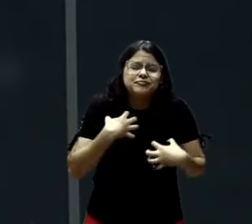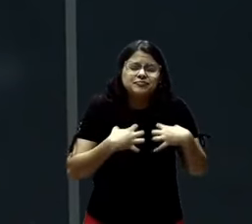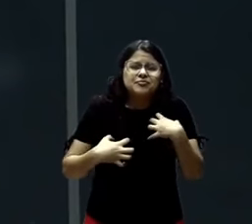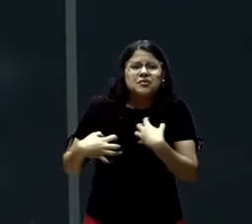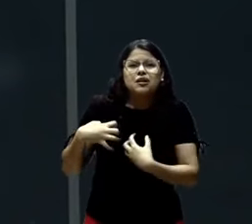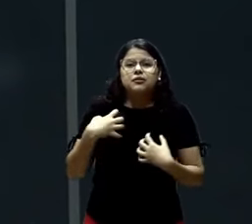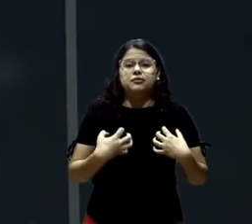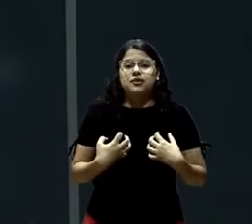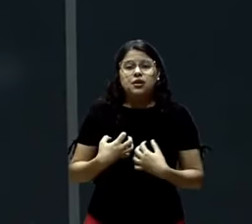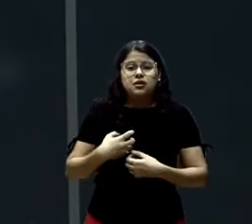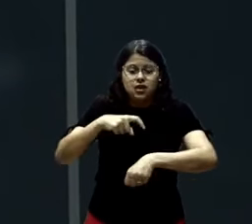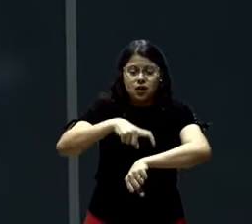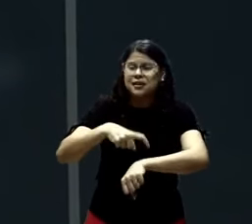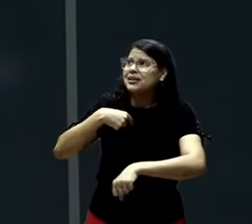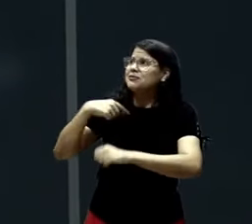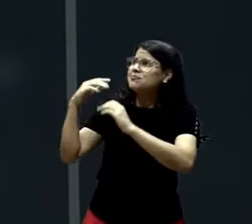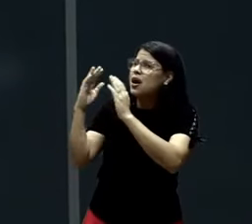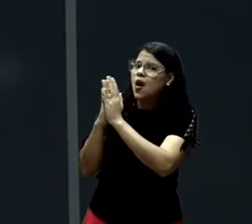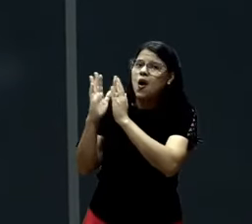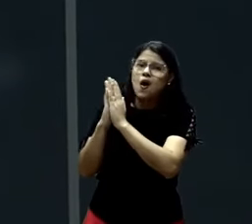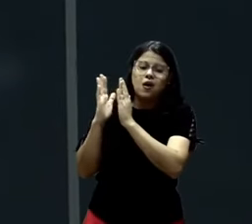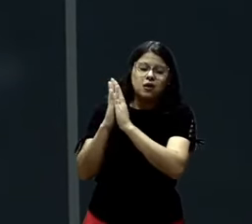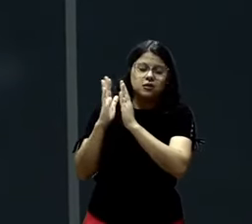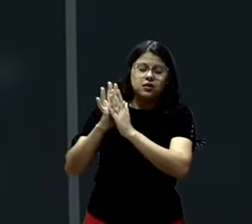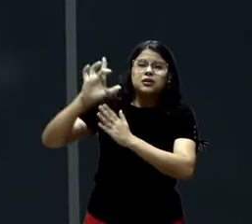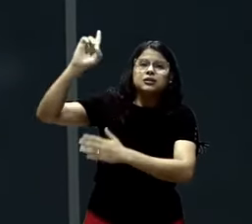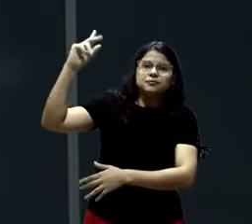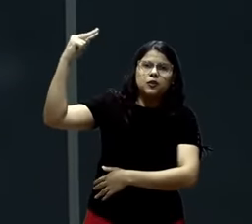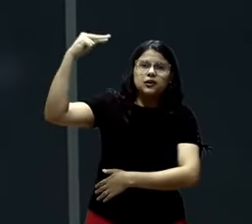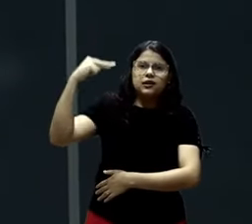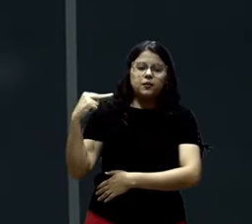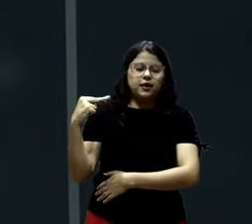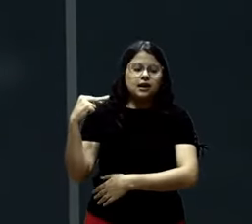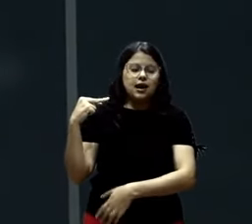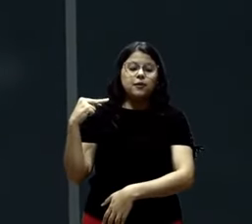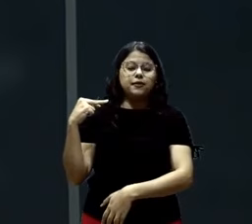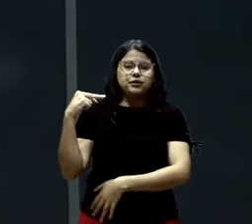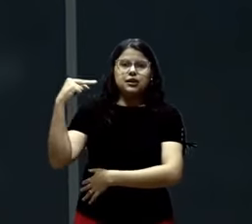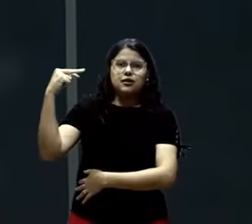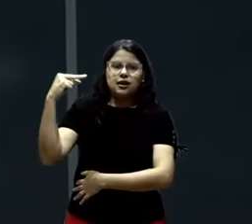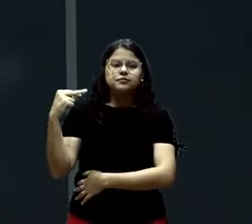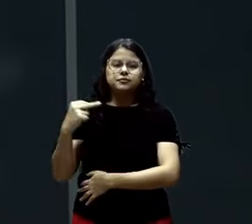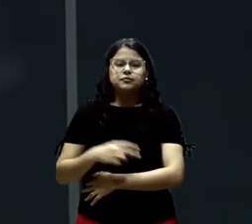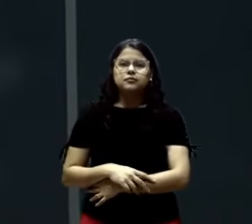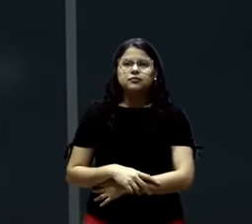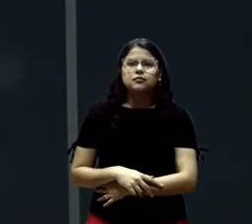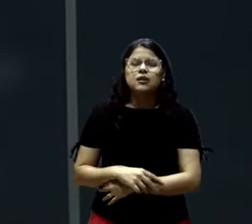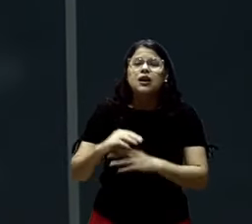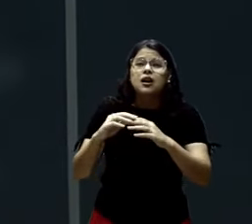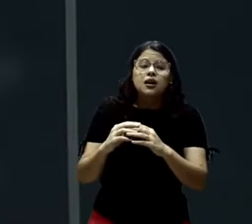que quando eu clamo, tem um Deus que me ouve. E a arma mais poderosa do